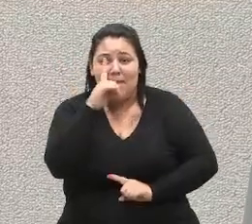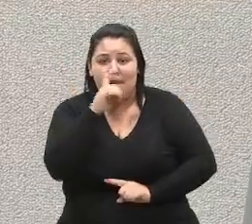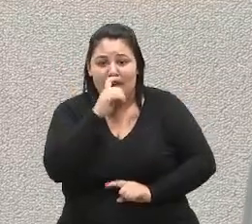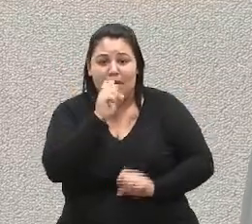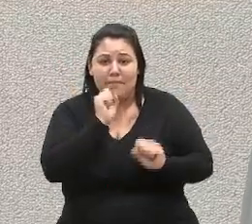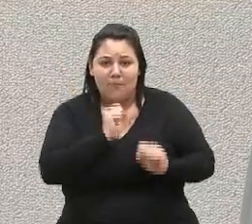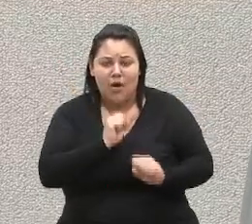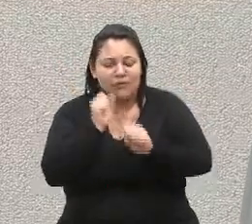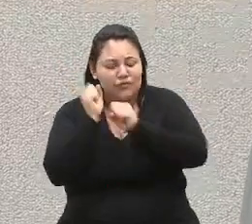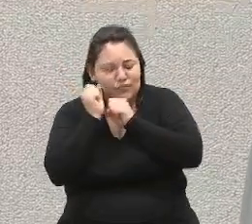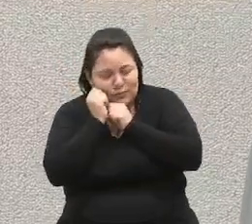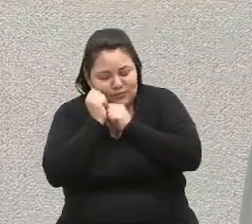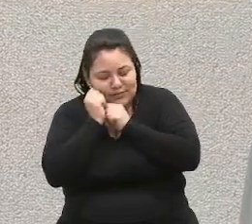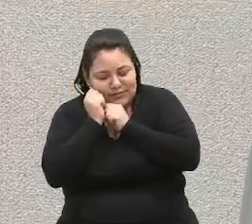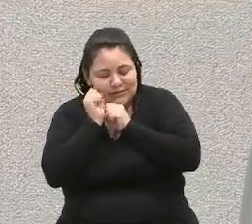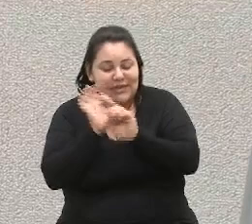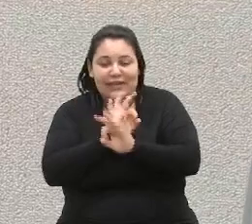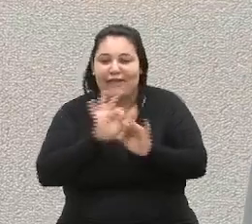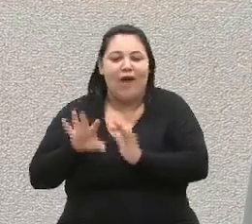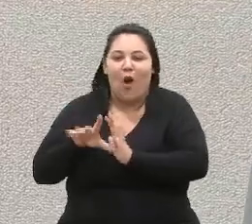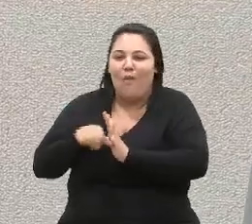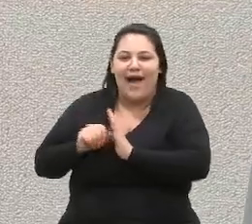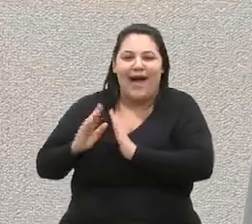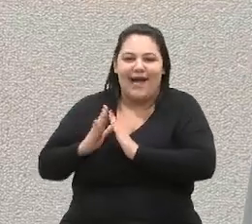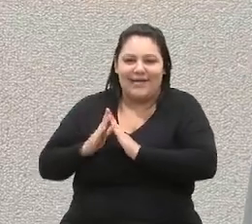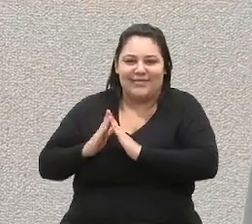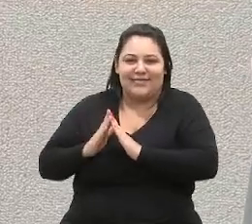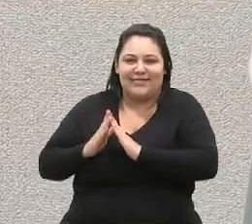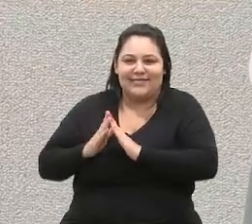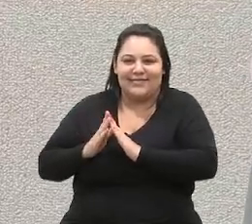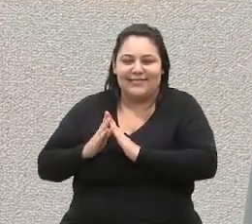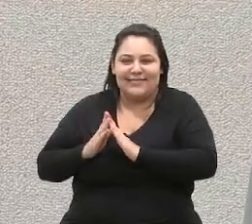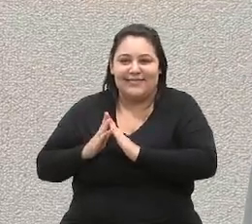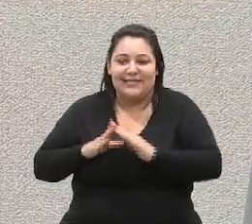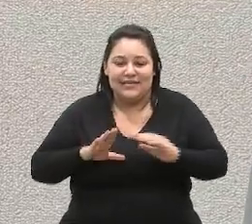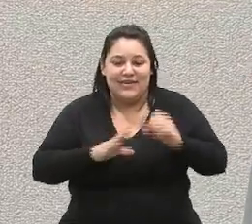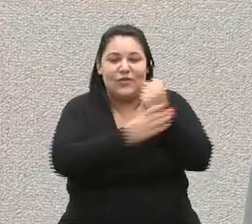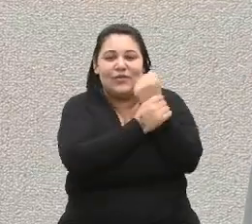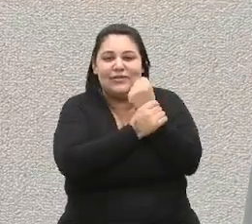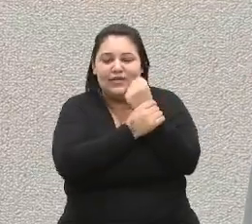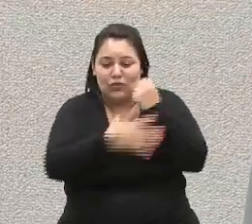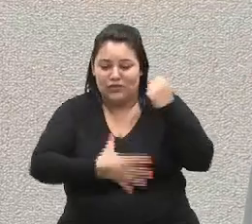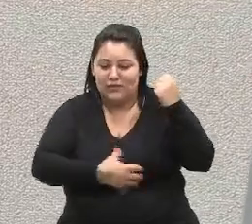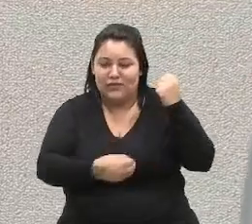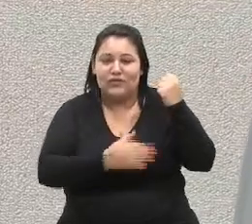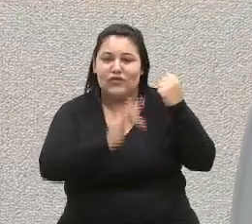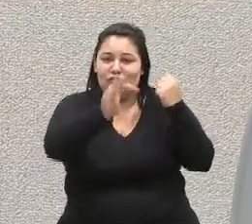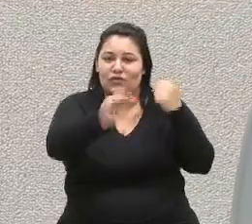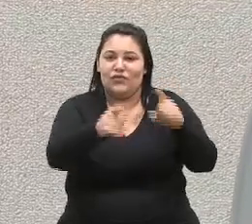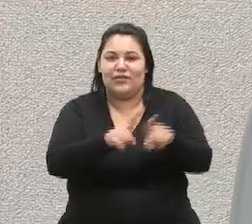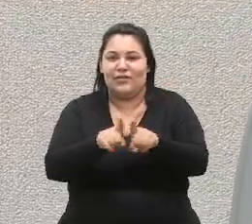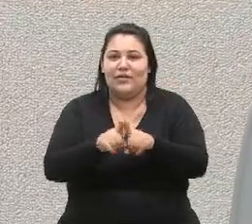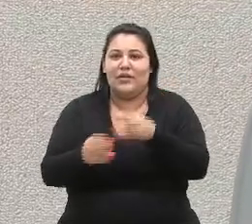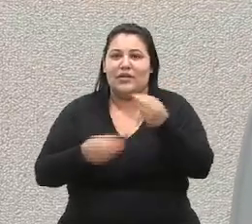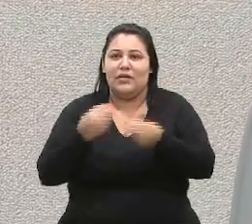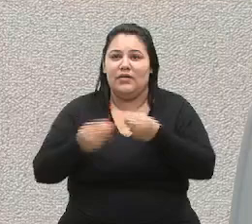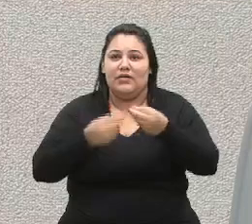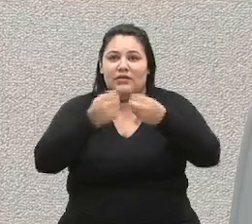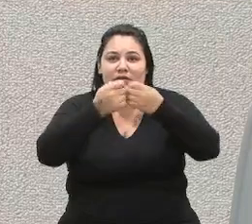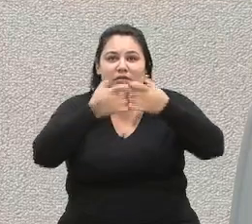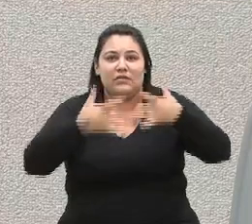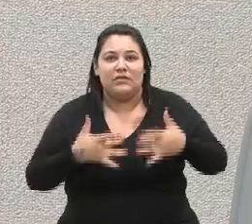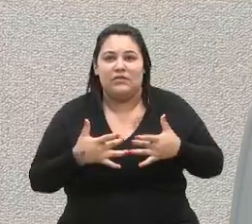ninguém vai tomar seu imóvel. Segurança para os descendentes. Como disse, vou repetir,